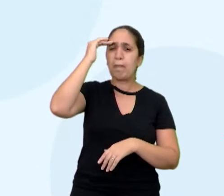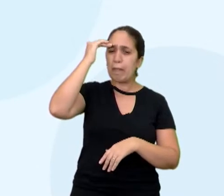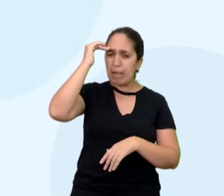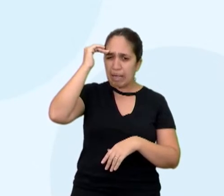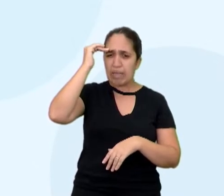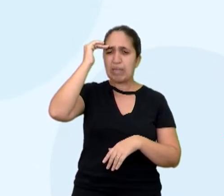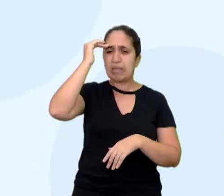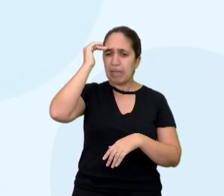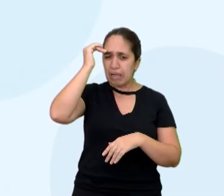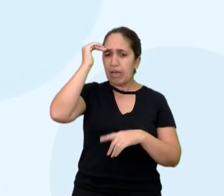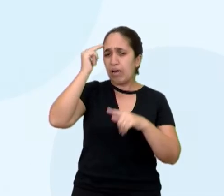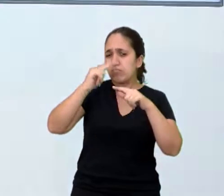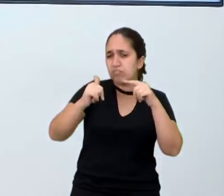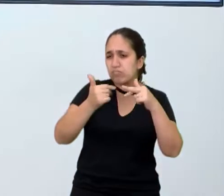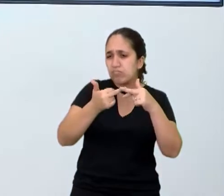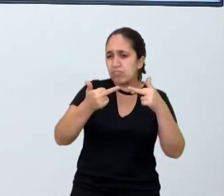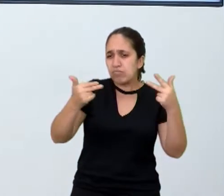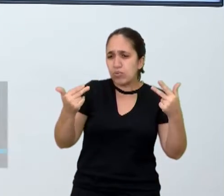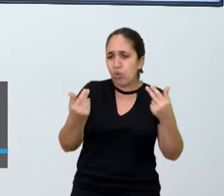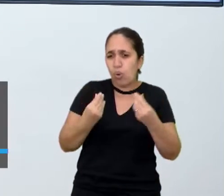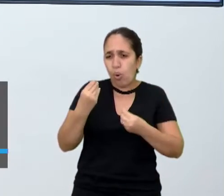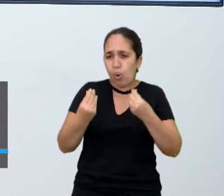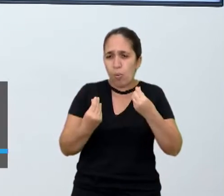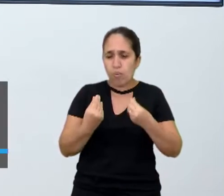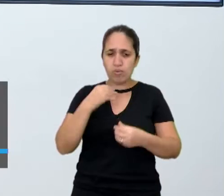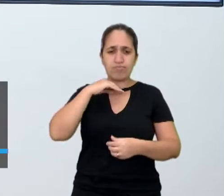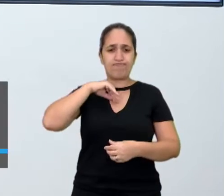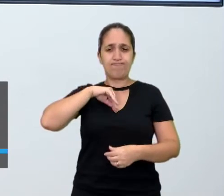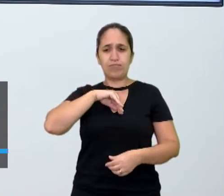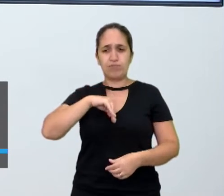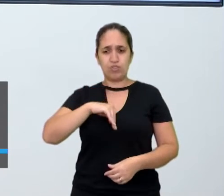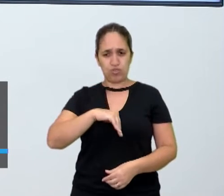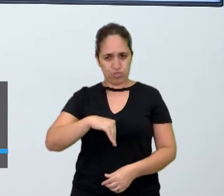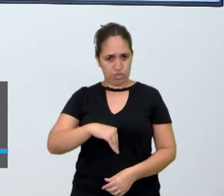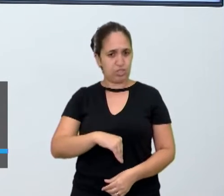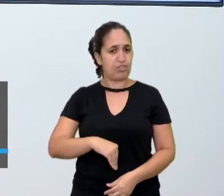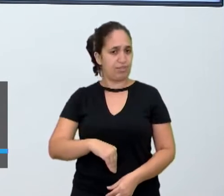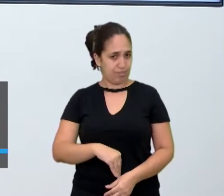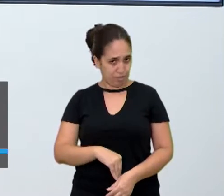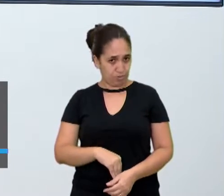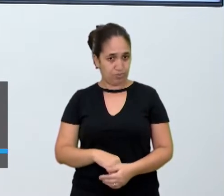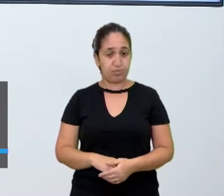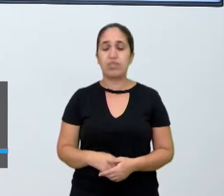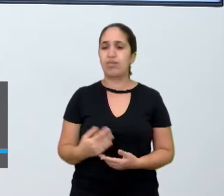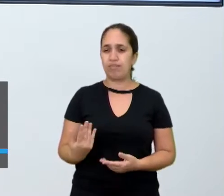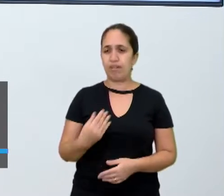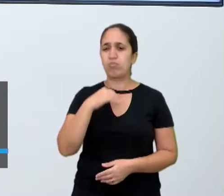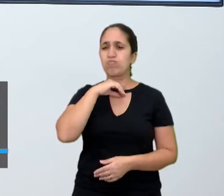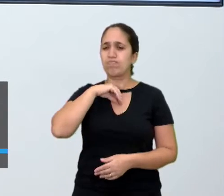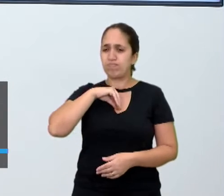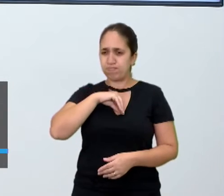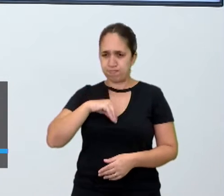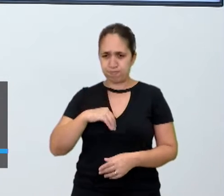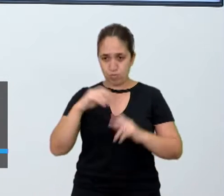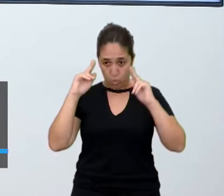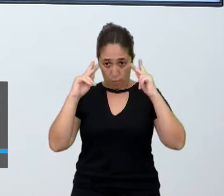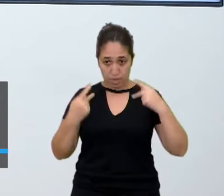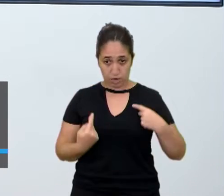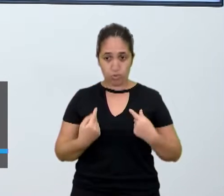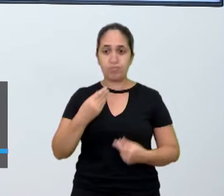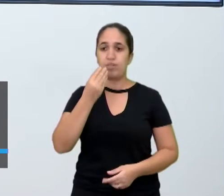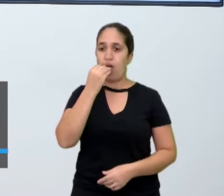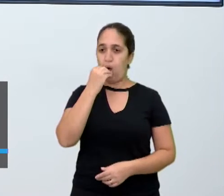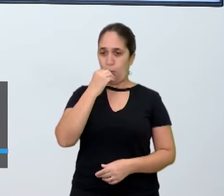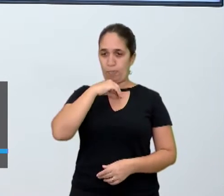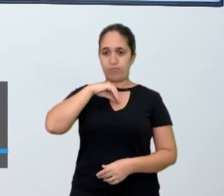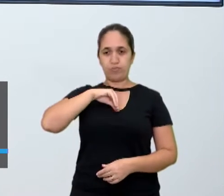dos fatores que regulam a digestão. Então a gente vai falar bastante aí a respeito da digestão humana e principalmente a gente vai